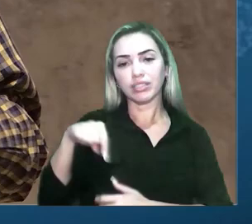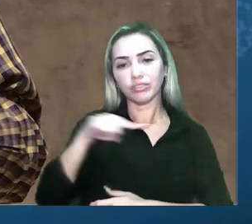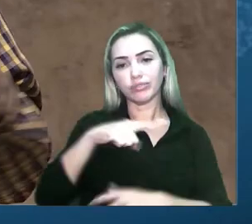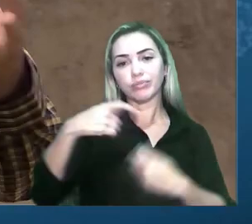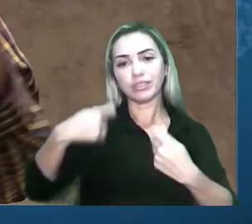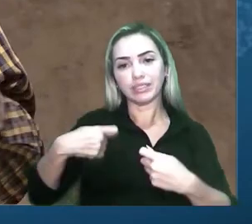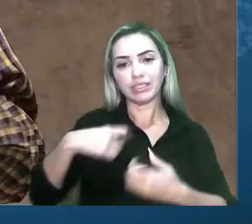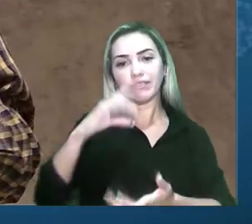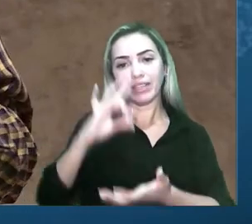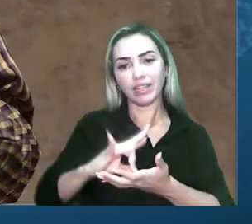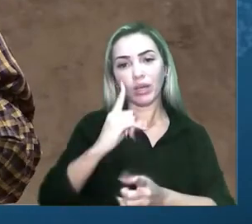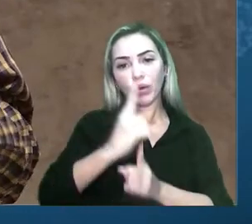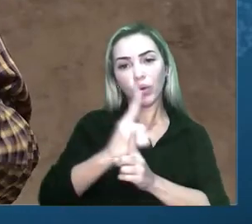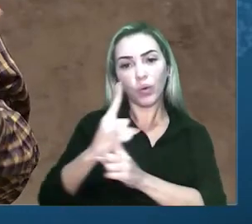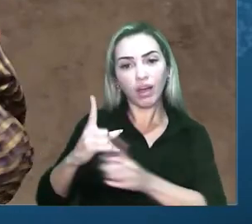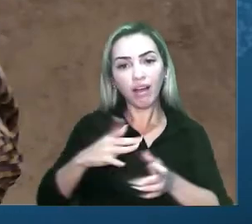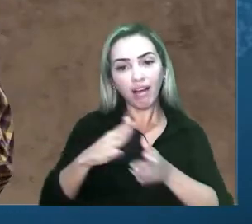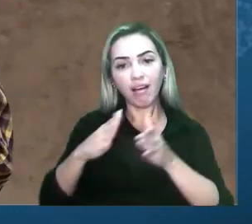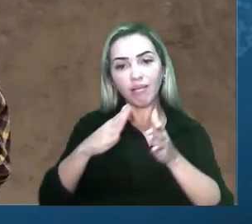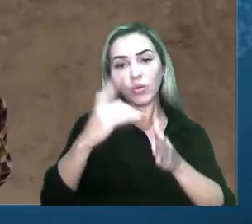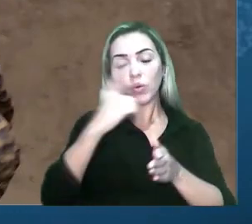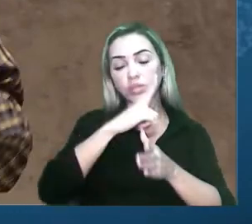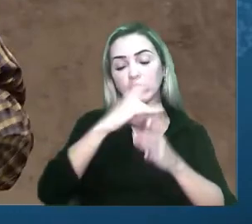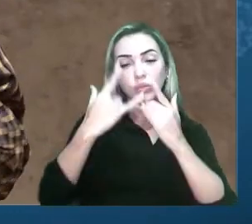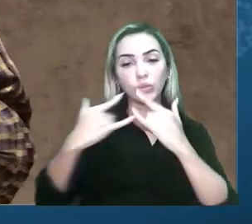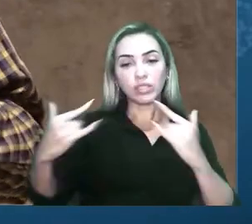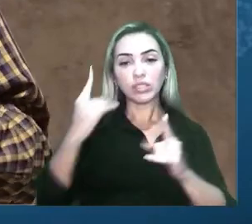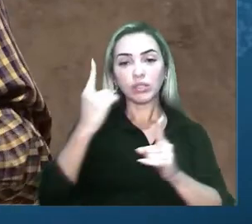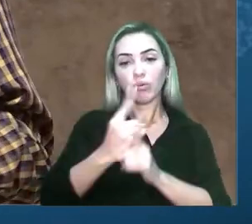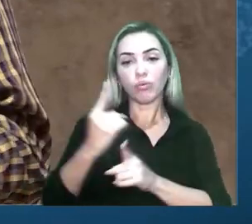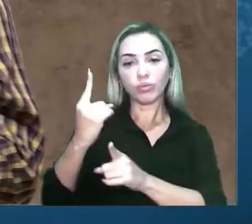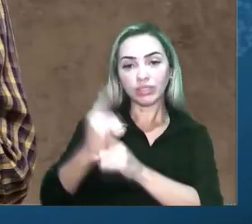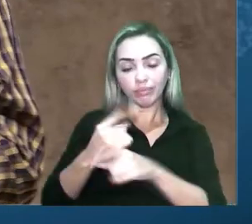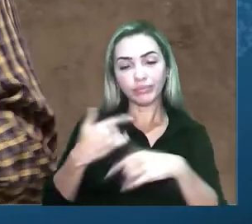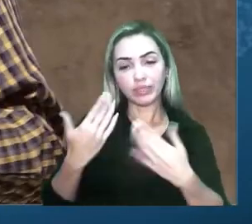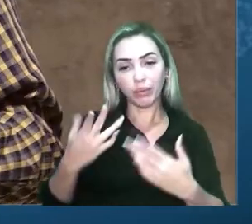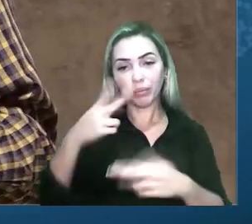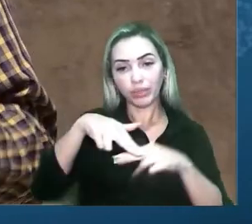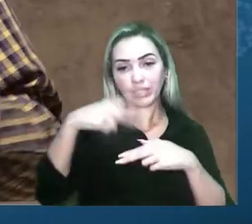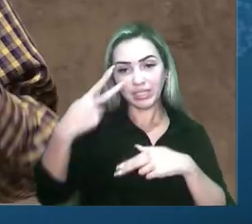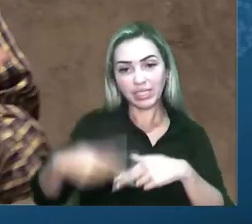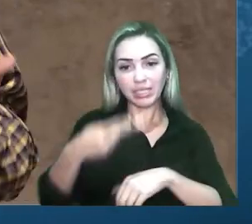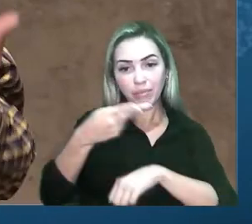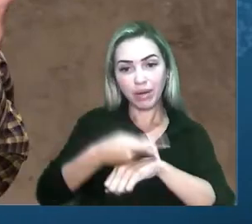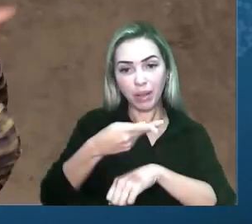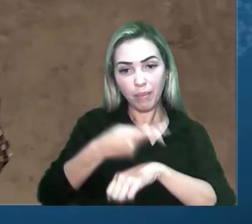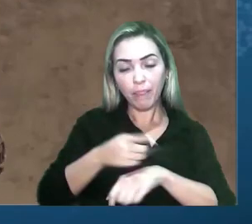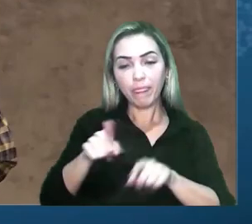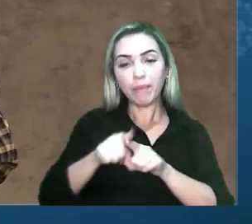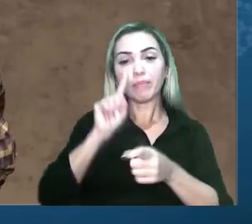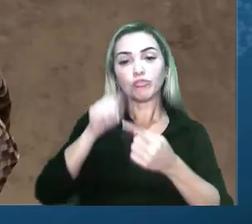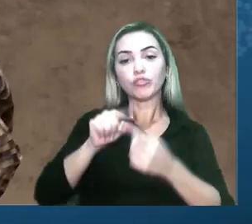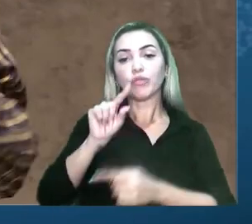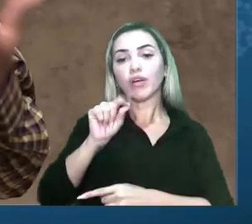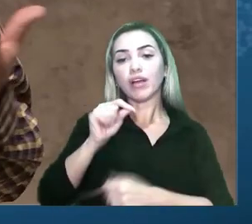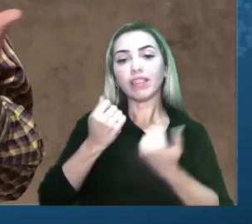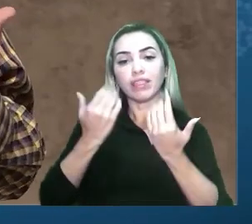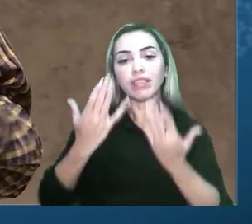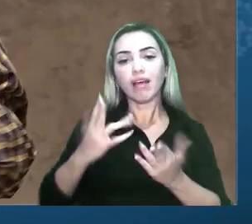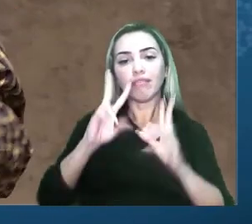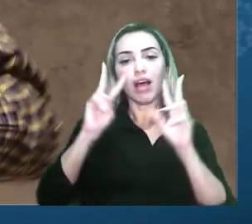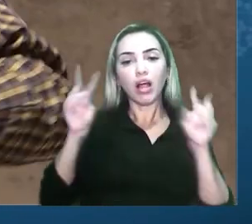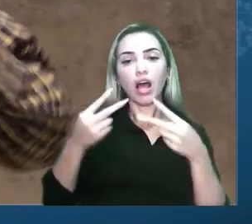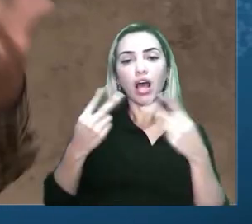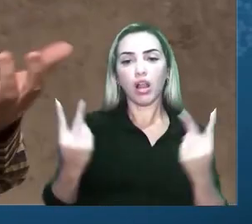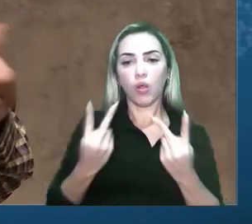realmente encontrar os caminhos de seduzir e encontrar. Então, esse prêmio visa também dar um reconhecimento e